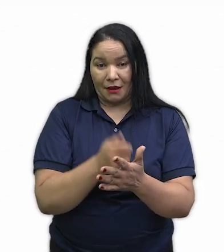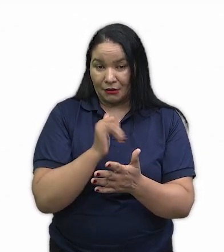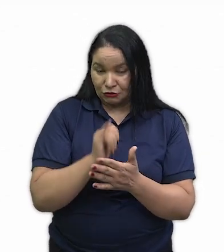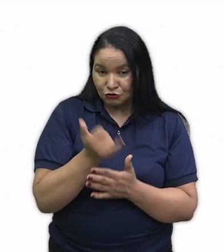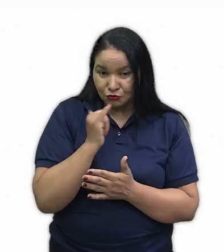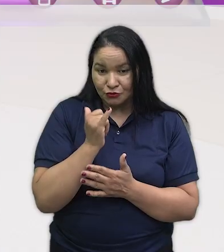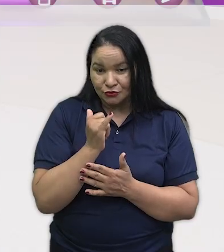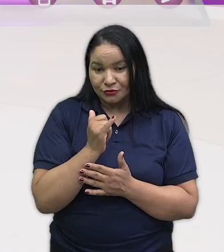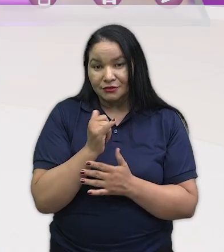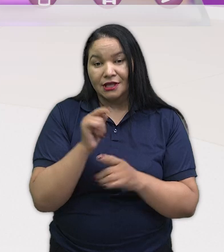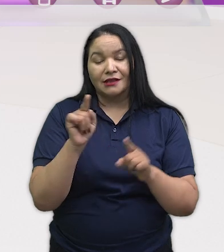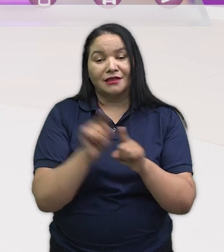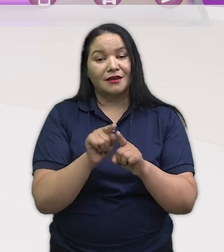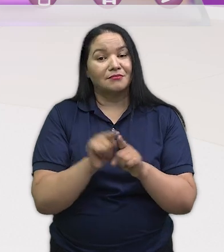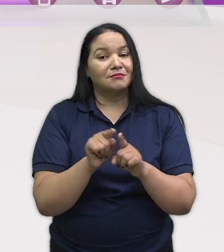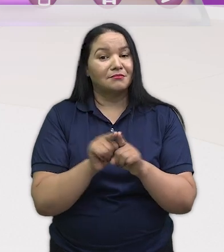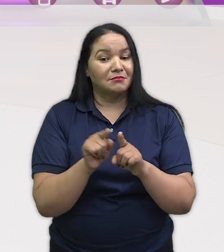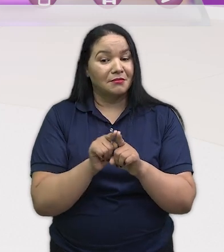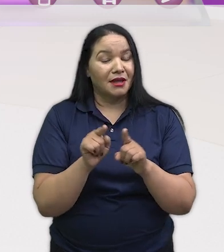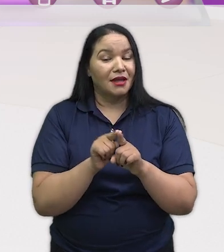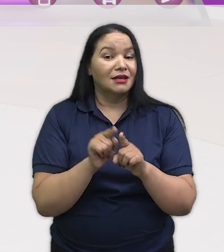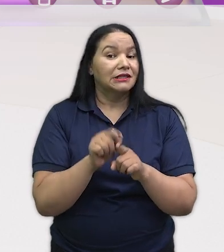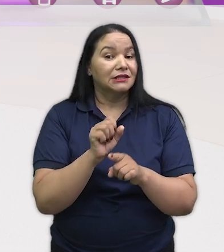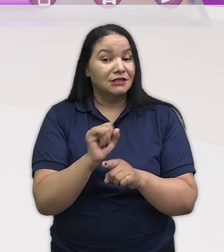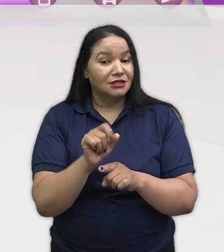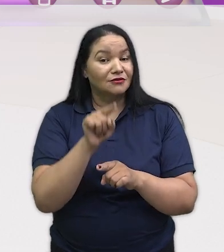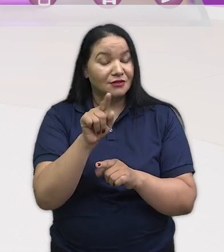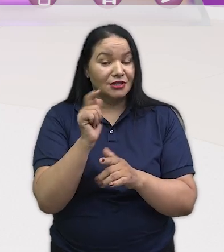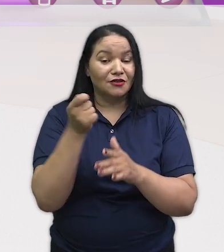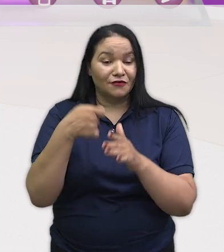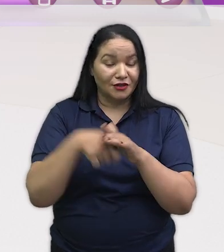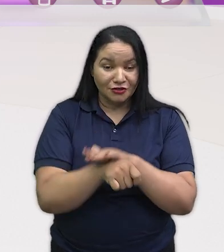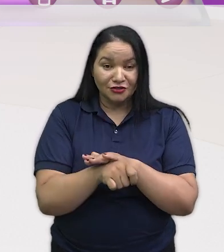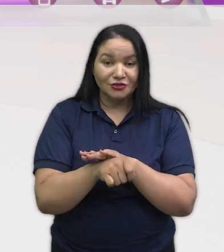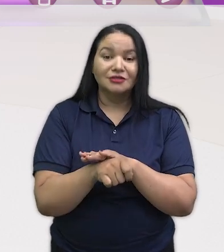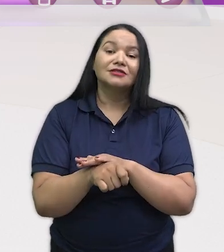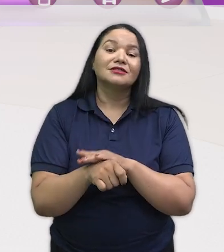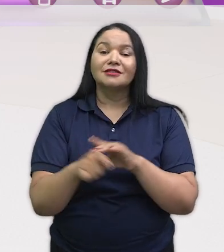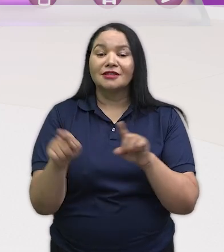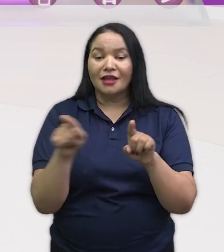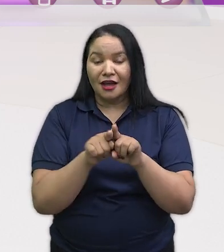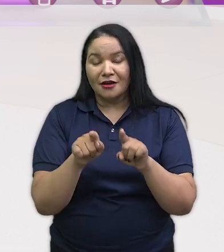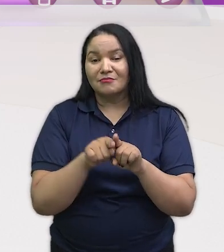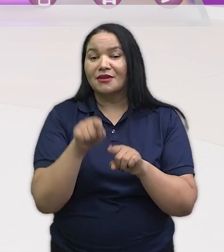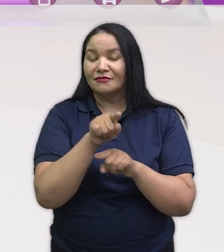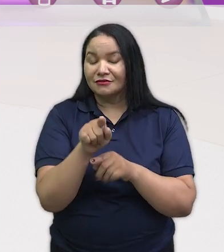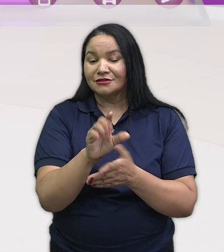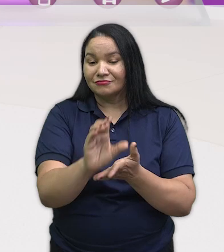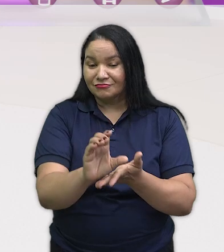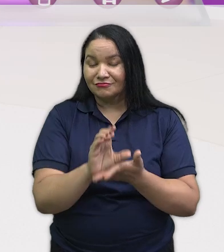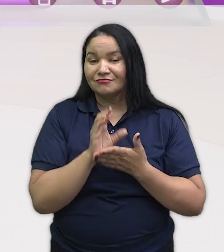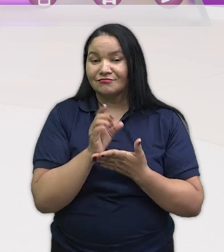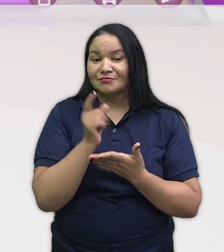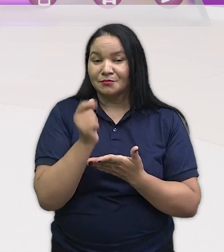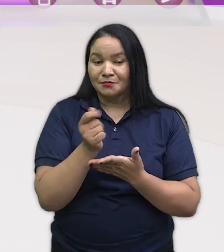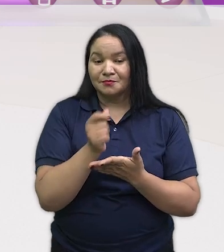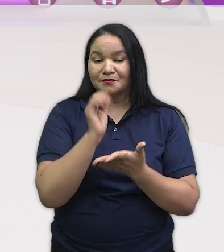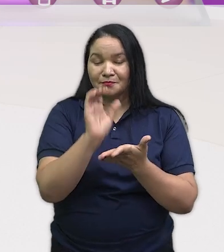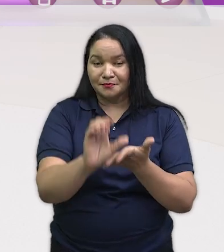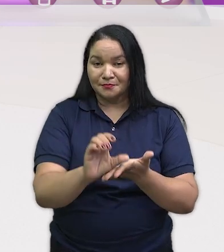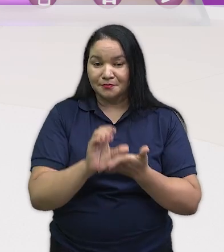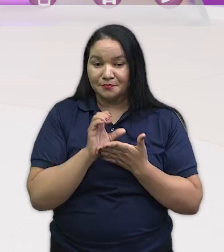bem? E quando você faz um investimento, né, você recebe o referente